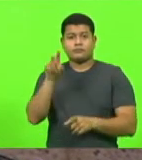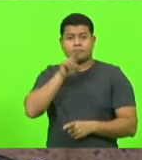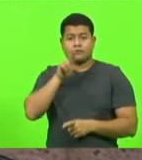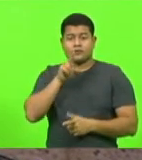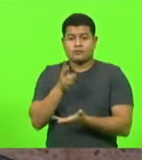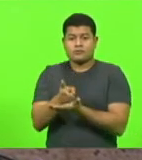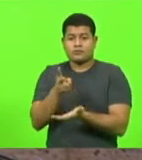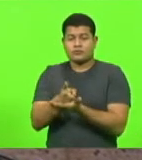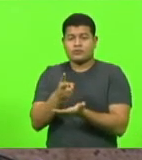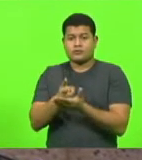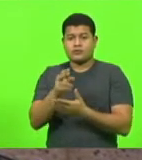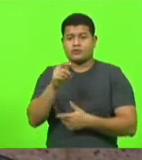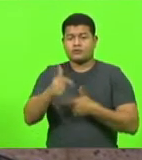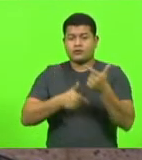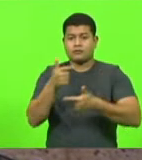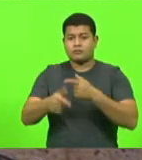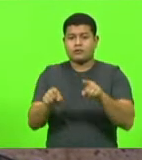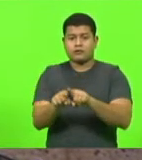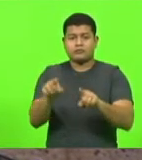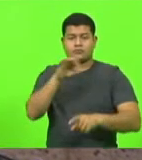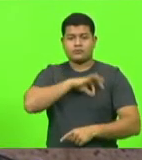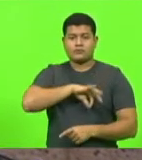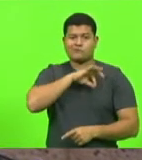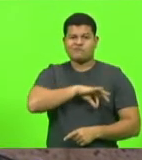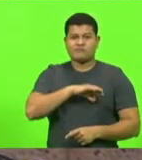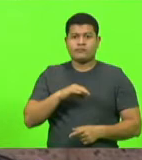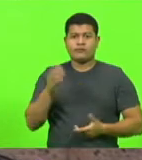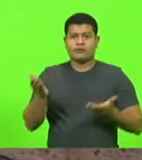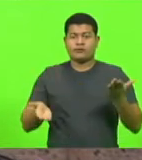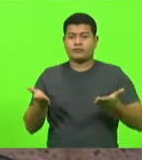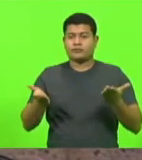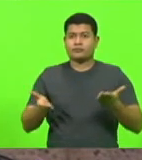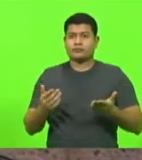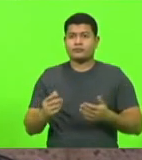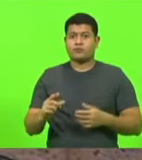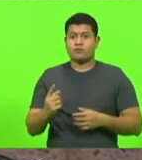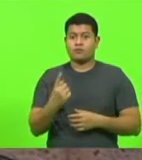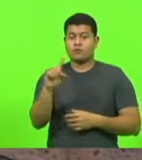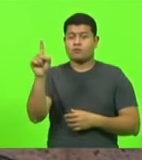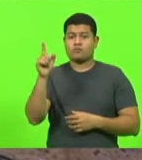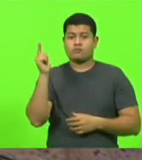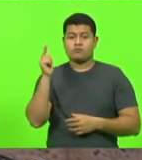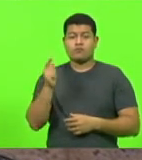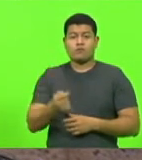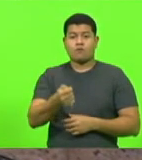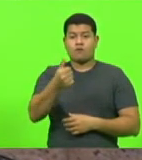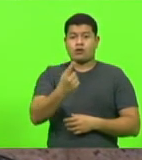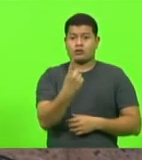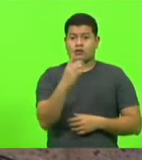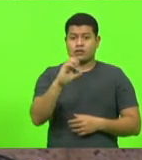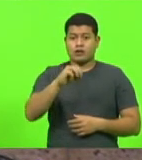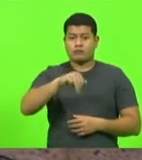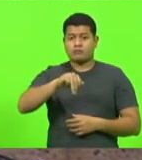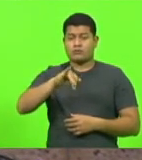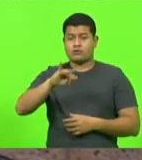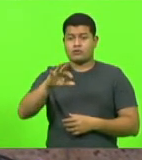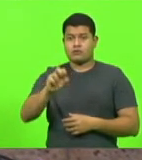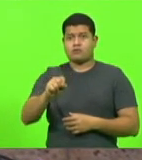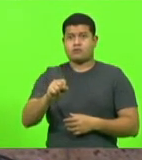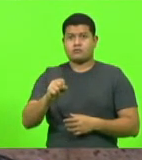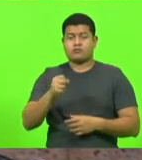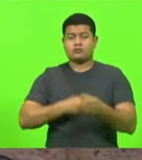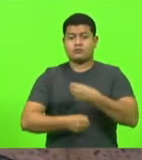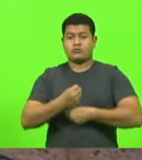e renda. Segundo o balanço, esse último preservou quase 10 milhões de emprego em